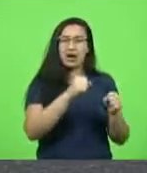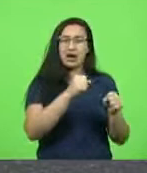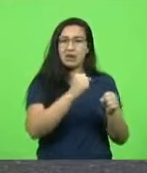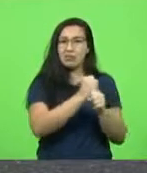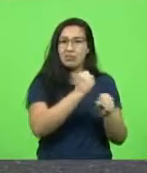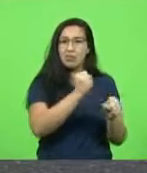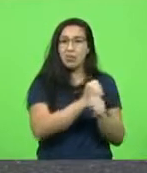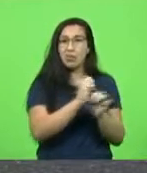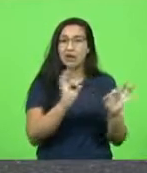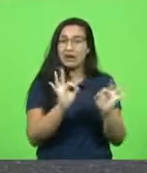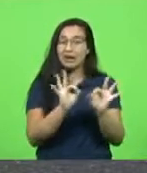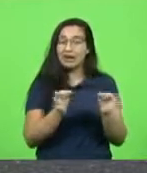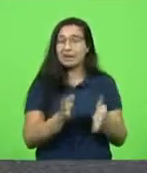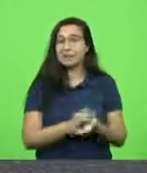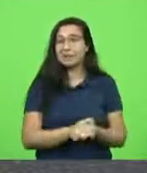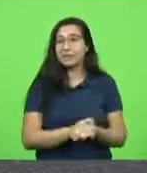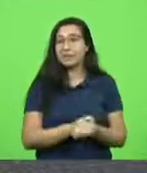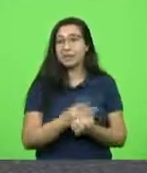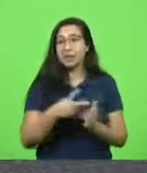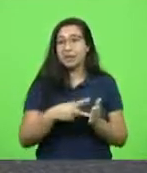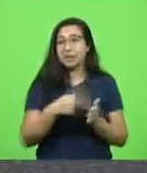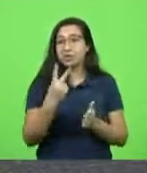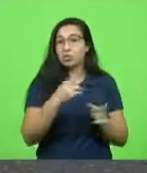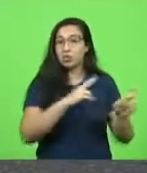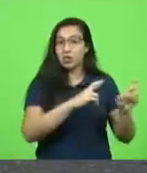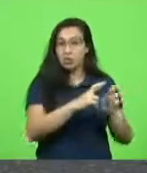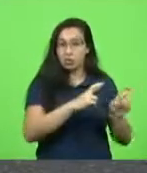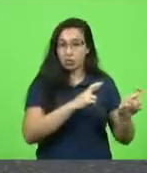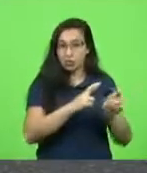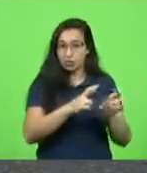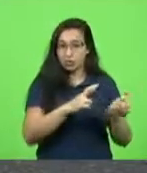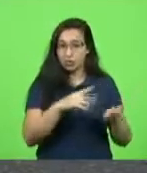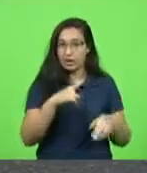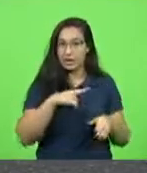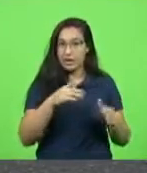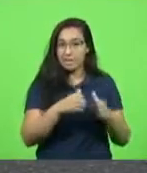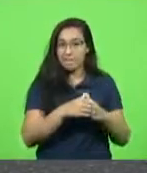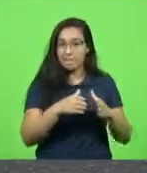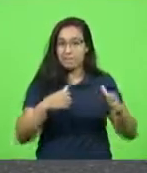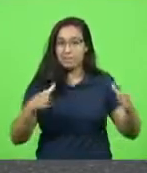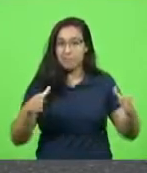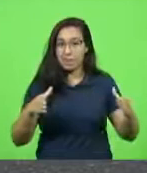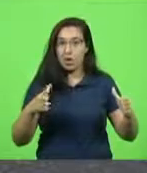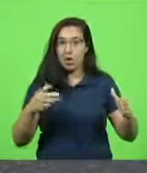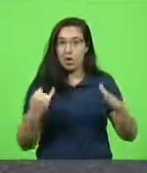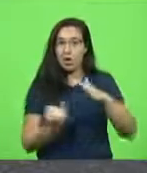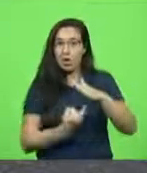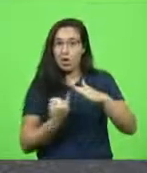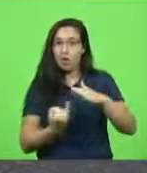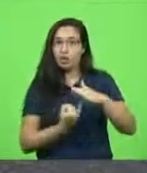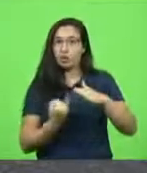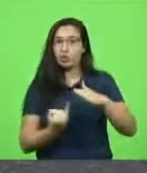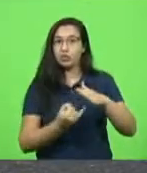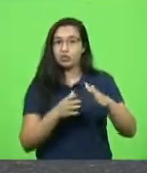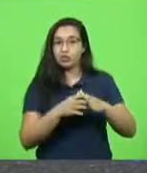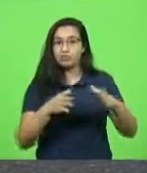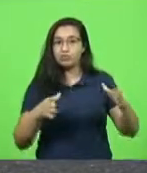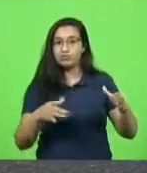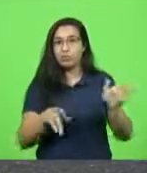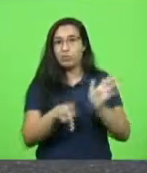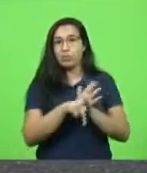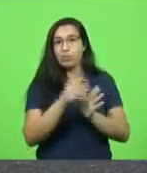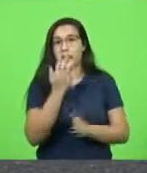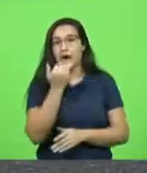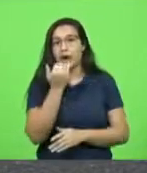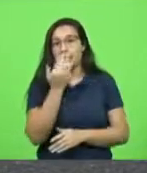Rodovia aonde tem o maior conglomerado de indústrias do gênero alimentício